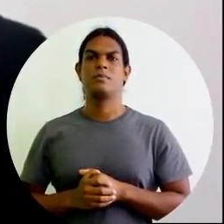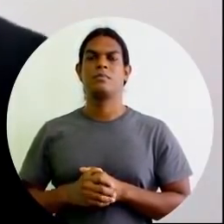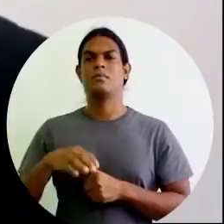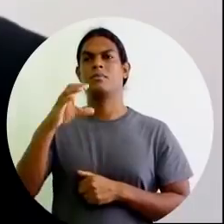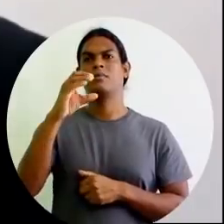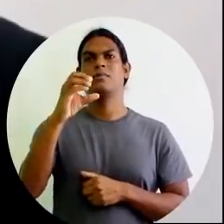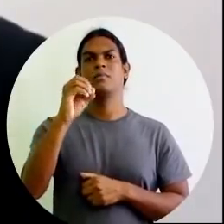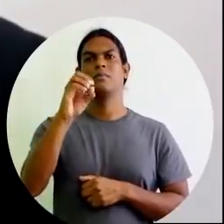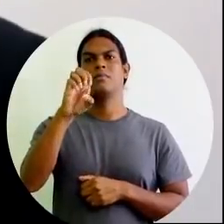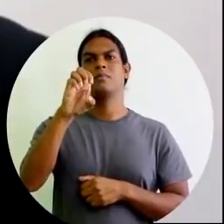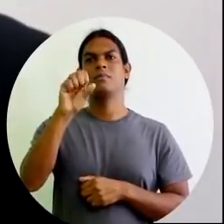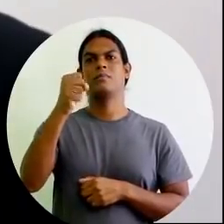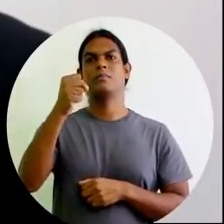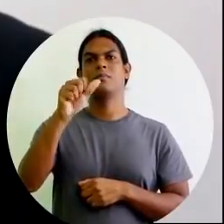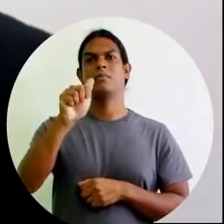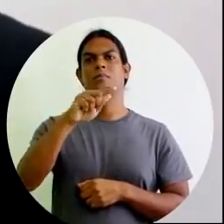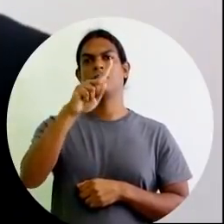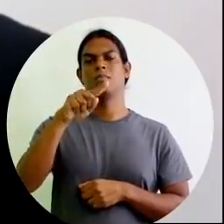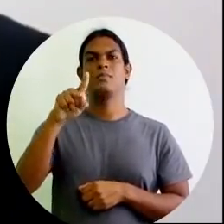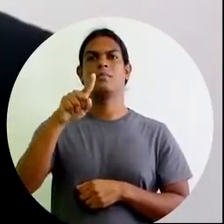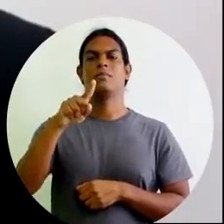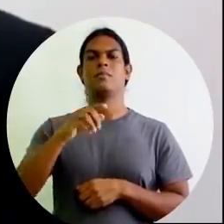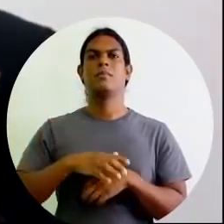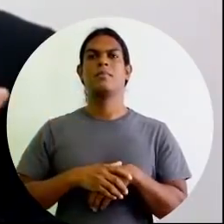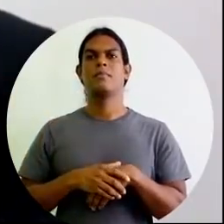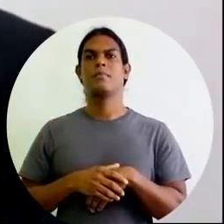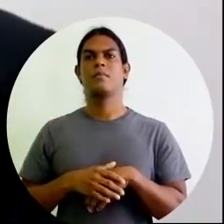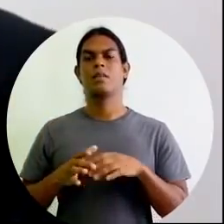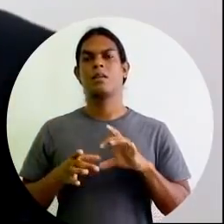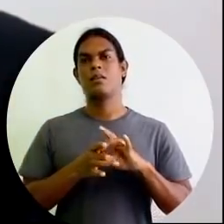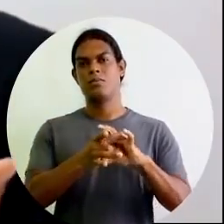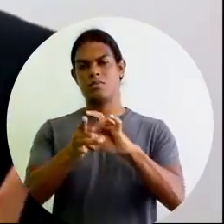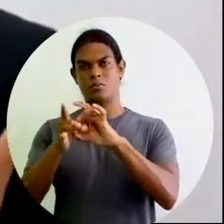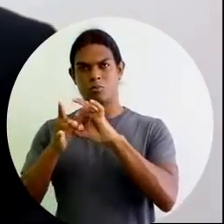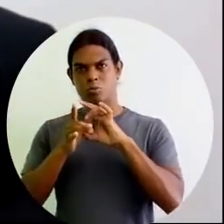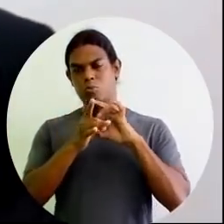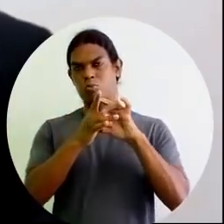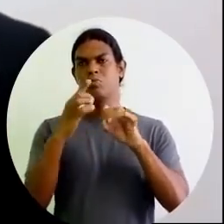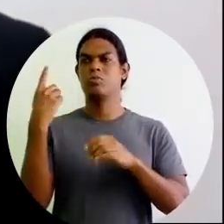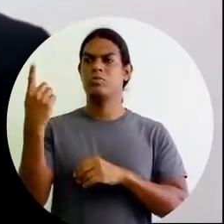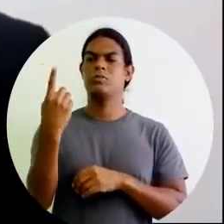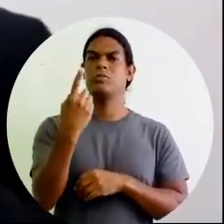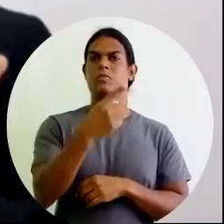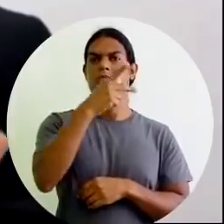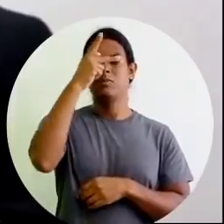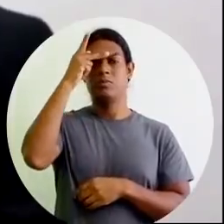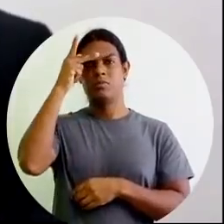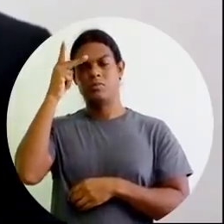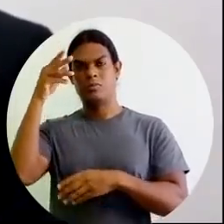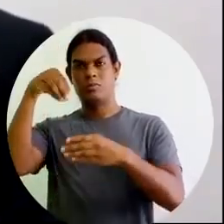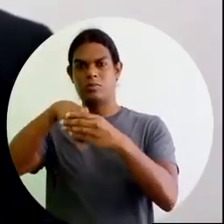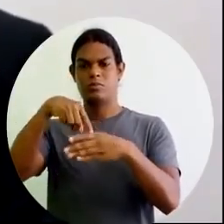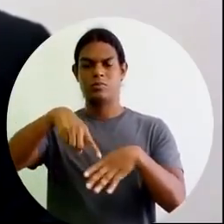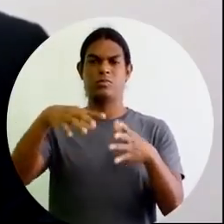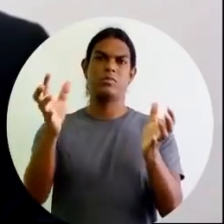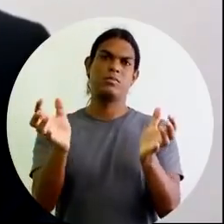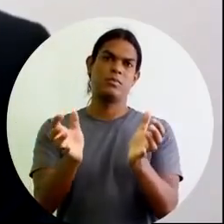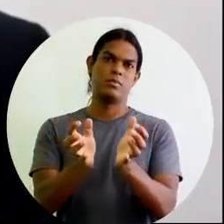um grupo. E a coesão, que nada mais é do que a interação de cada membro